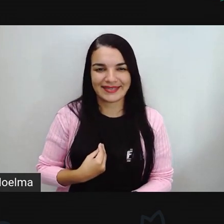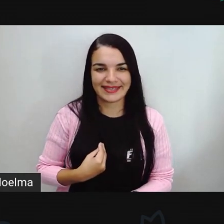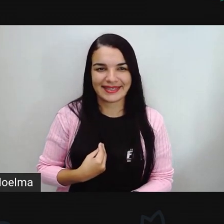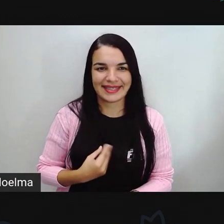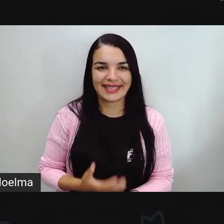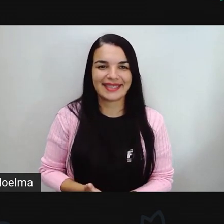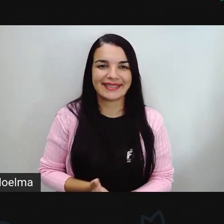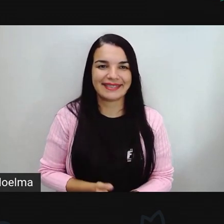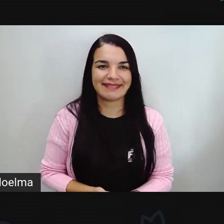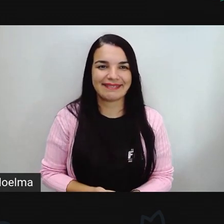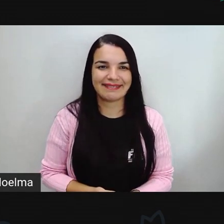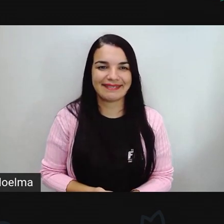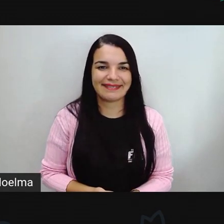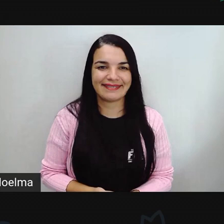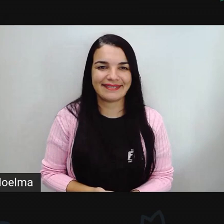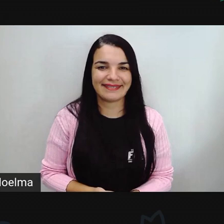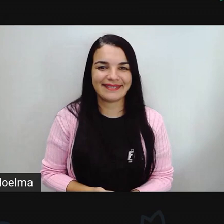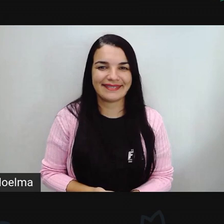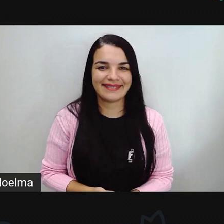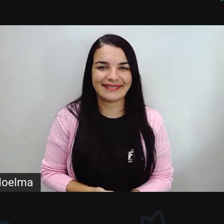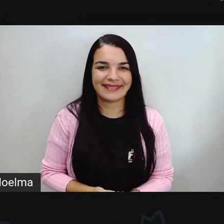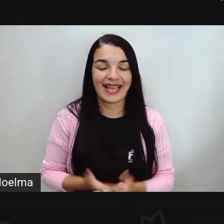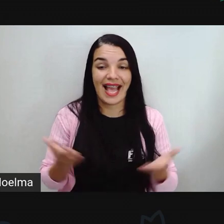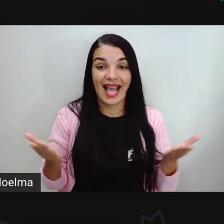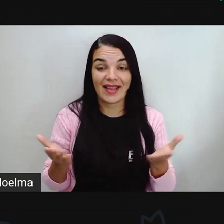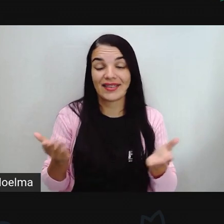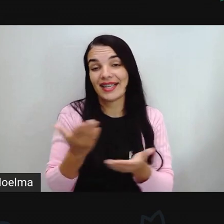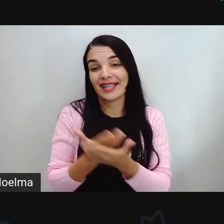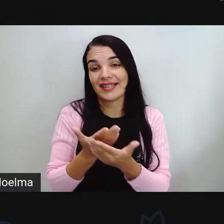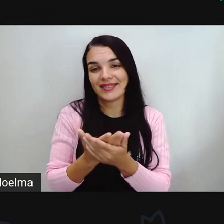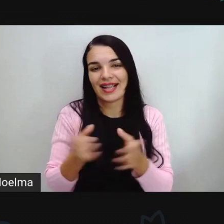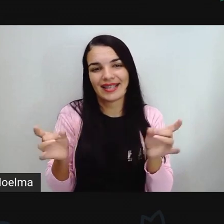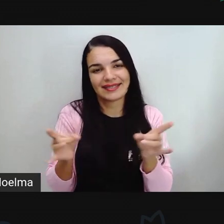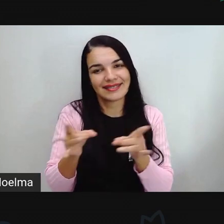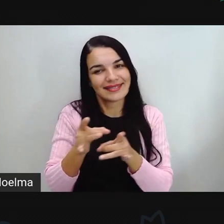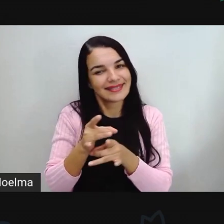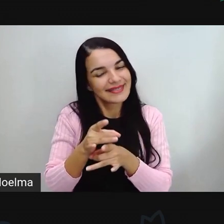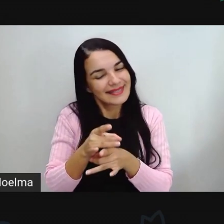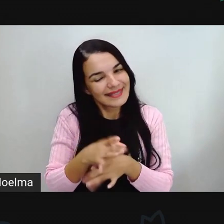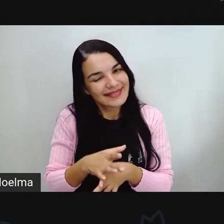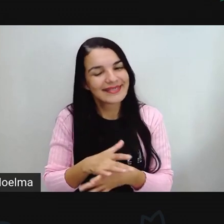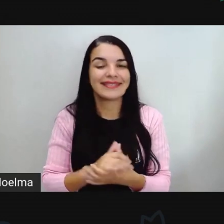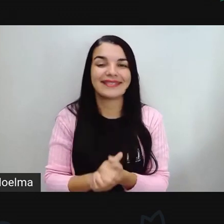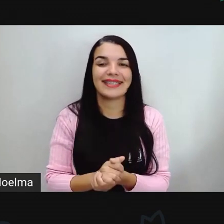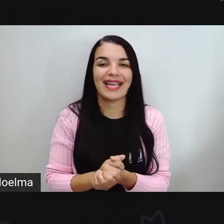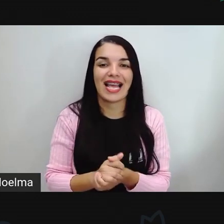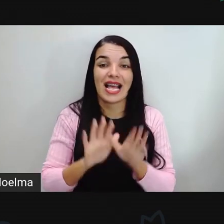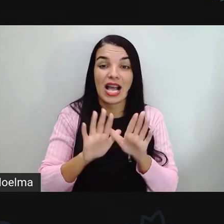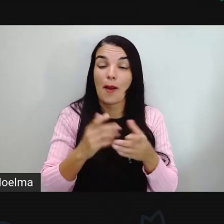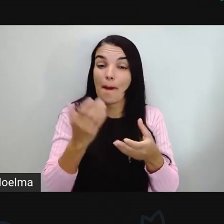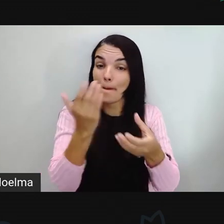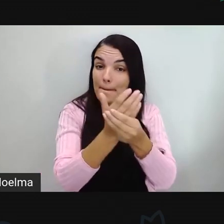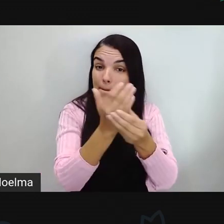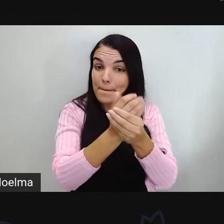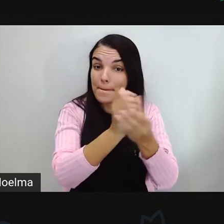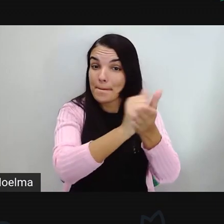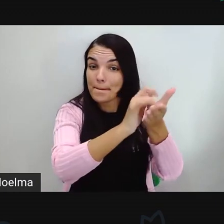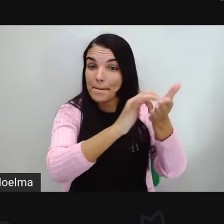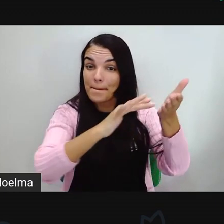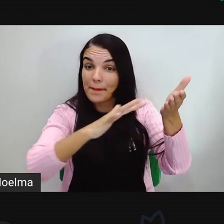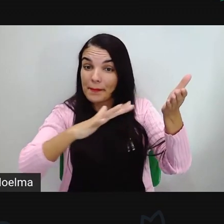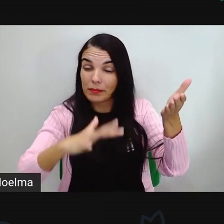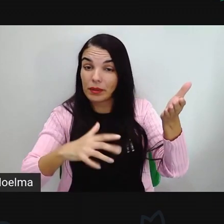da vida, certo? A nossa aula ela vai se encerrando por aqui, mas pegue lá o seu